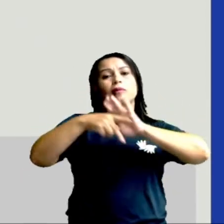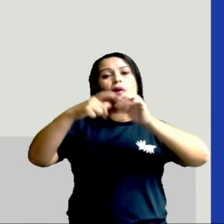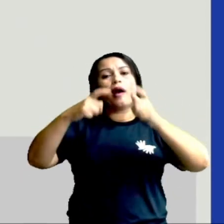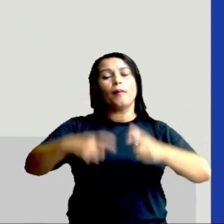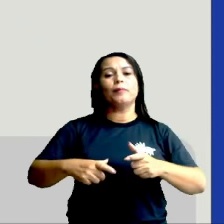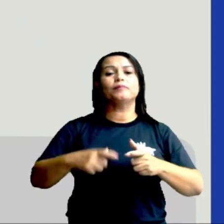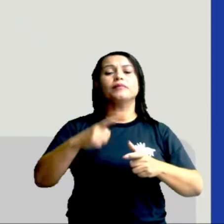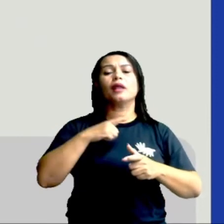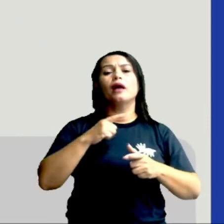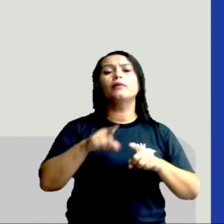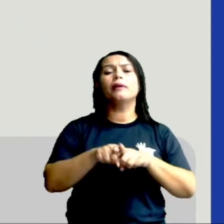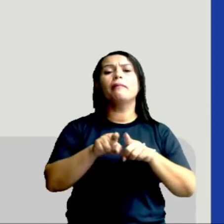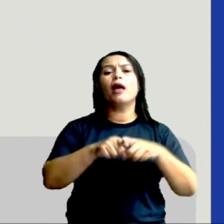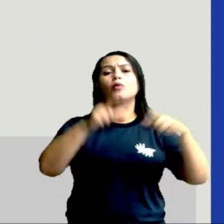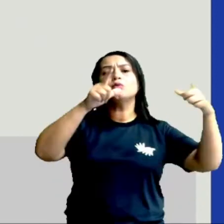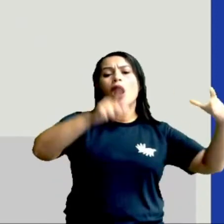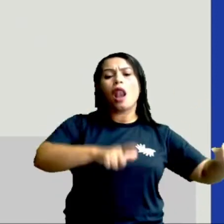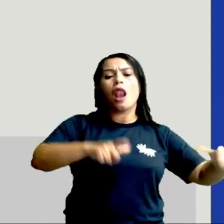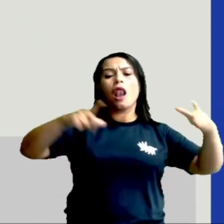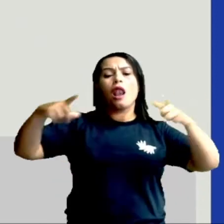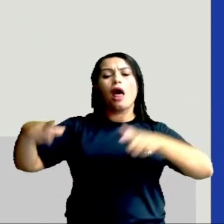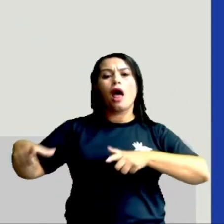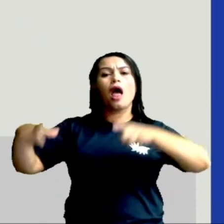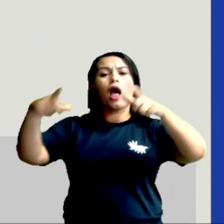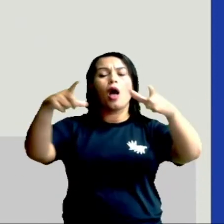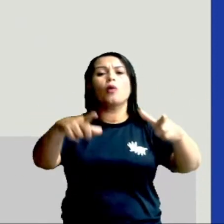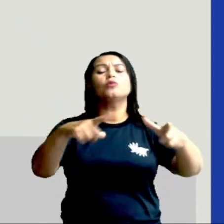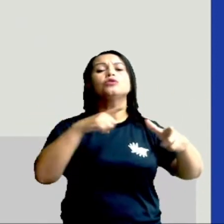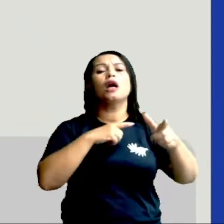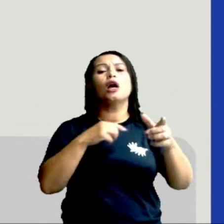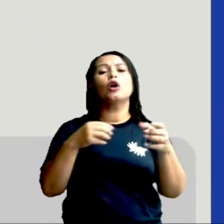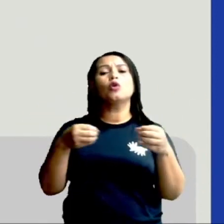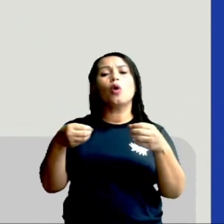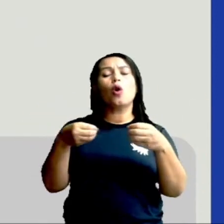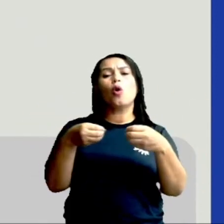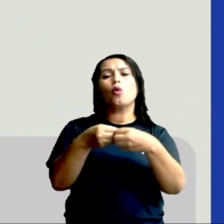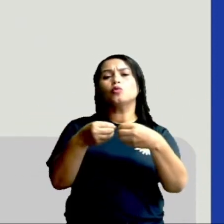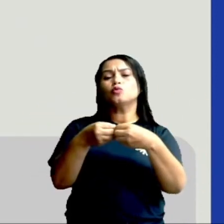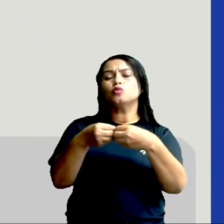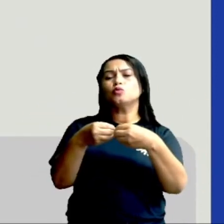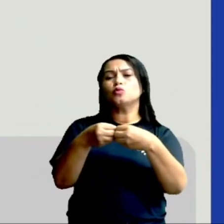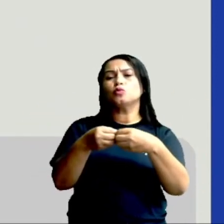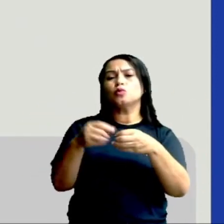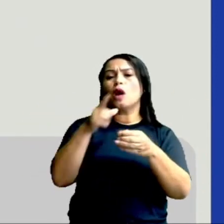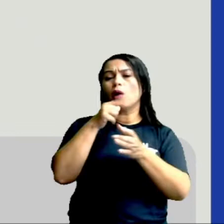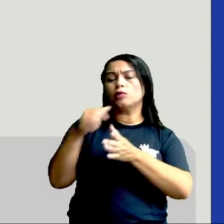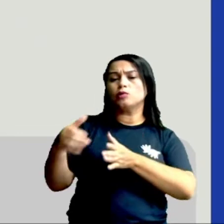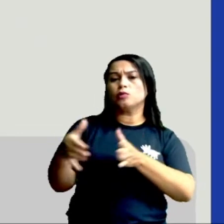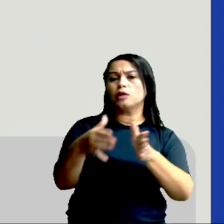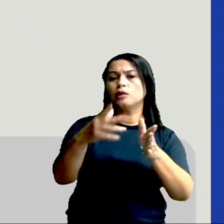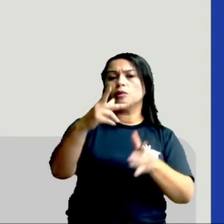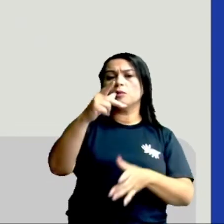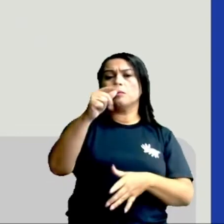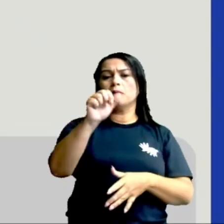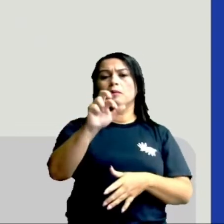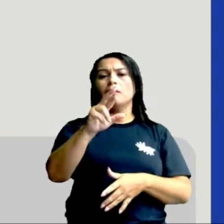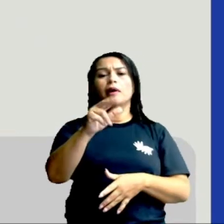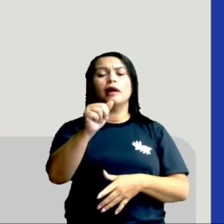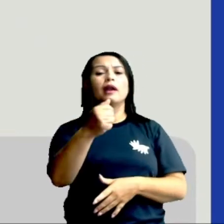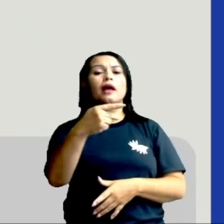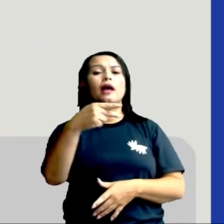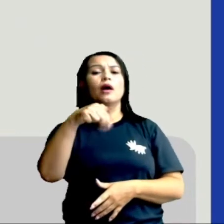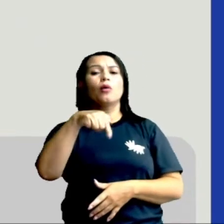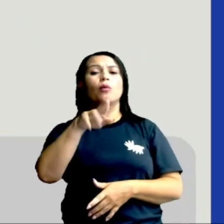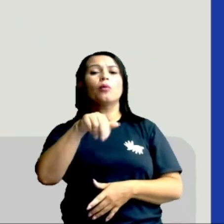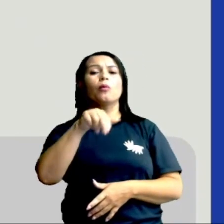Os grandes lagos são principalmente abastecidos pelo rio Paraguai. Observem aí na imagem que isso aí é um exemplo